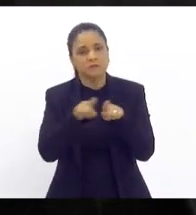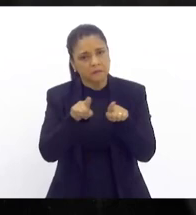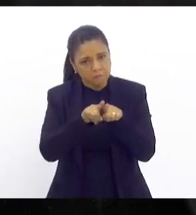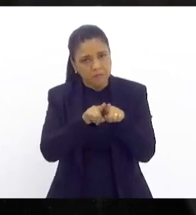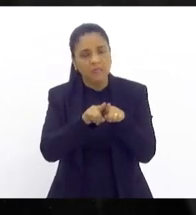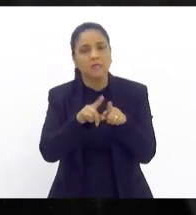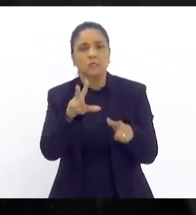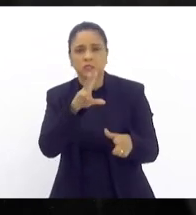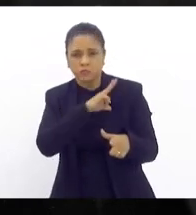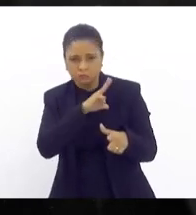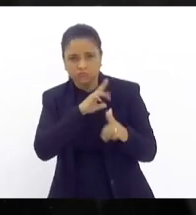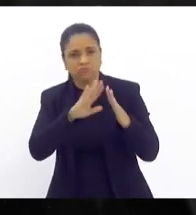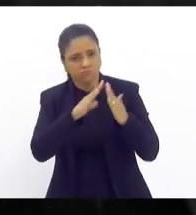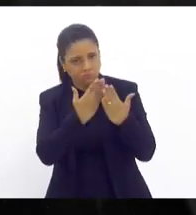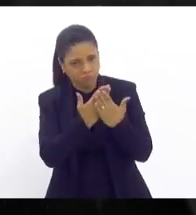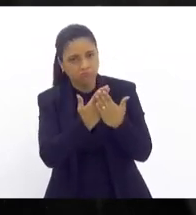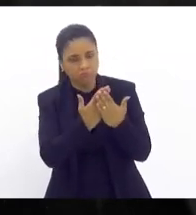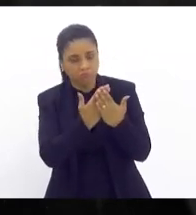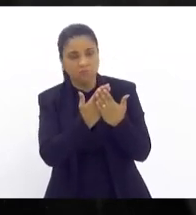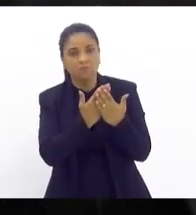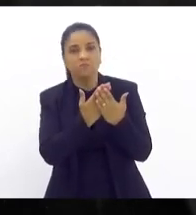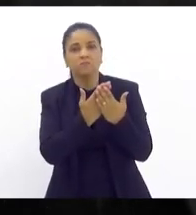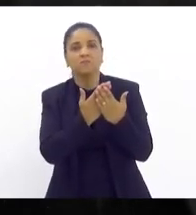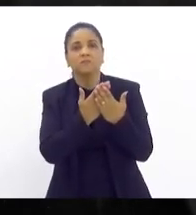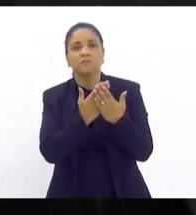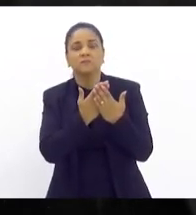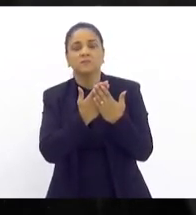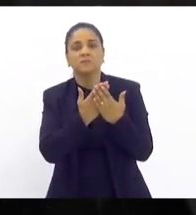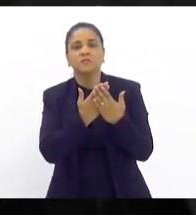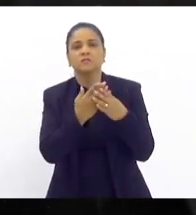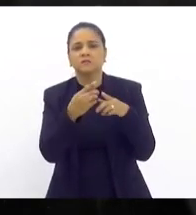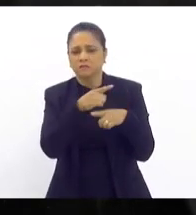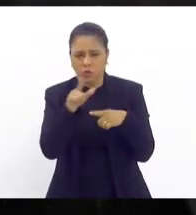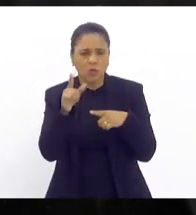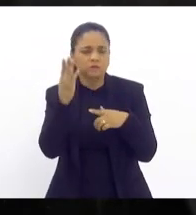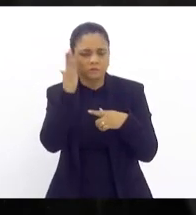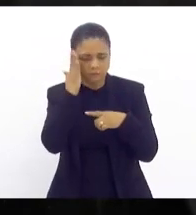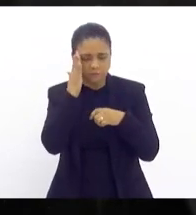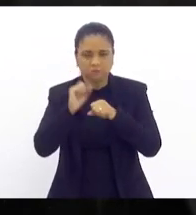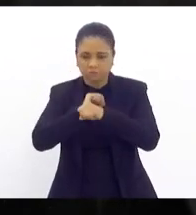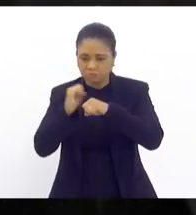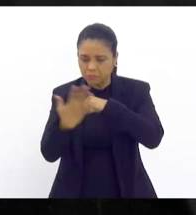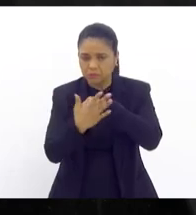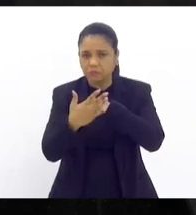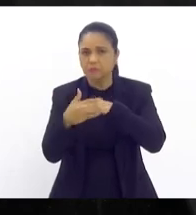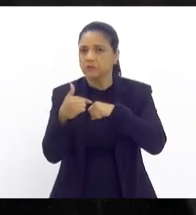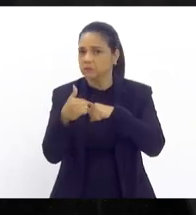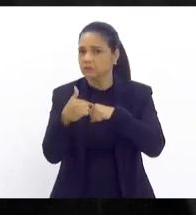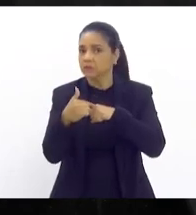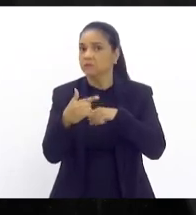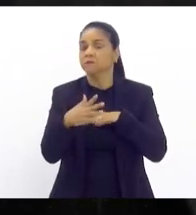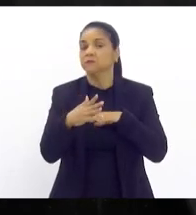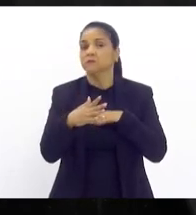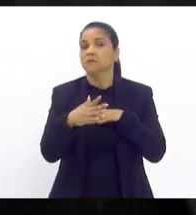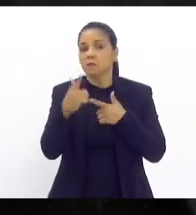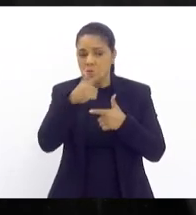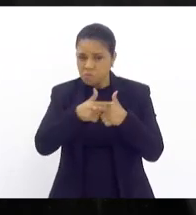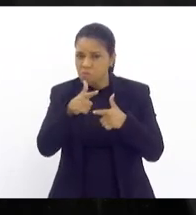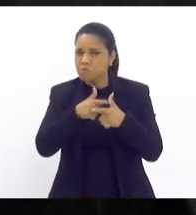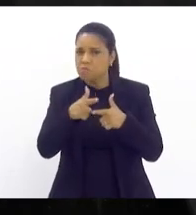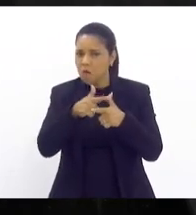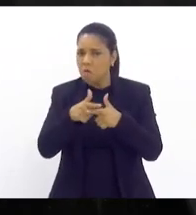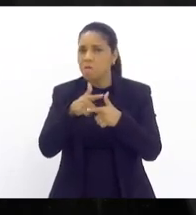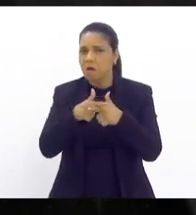porque a pandemia Todos nós somos sabidos que trouxe alguns problemas